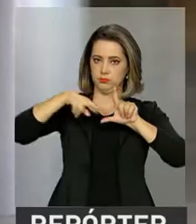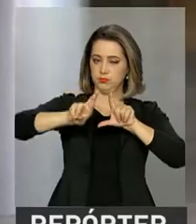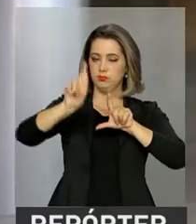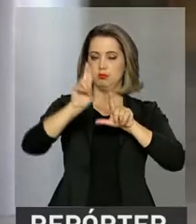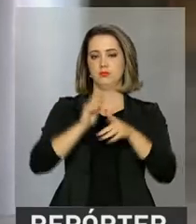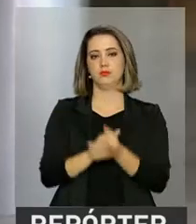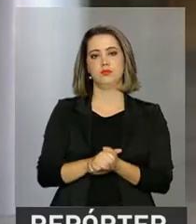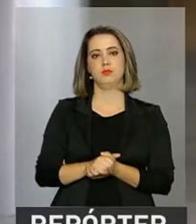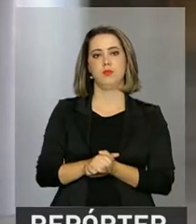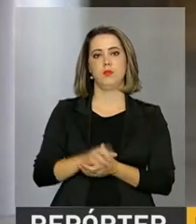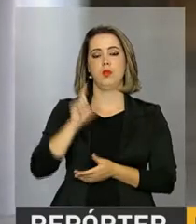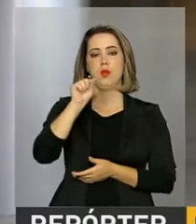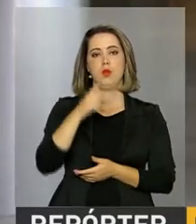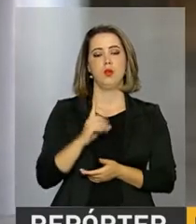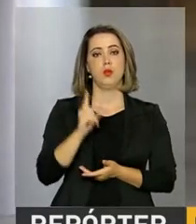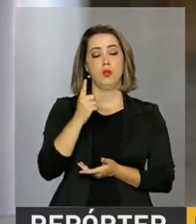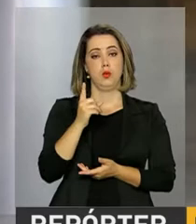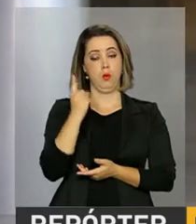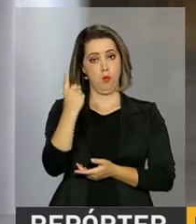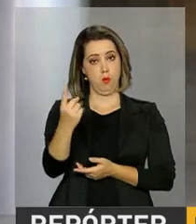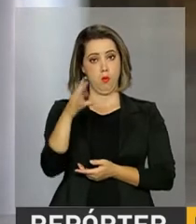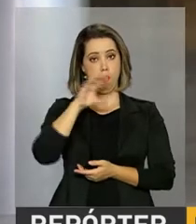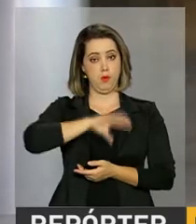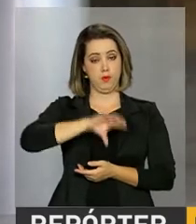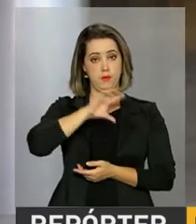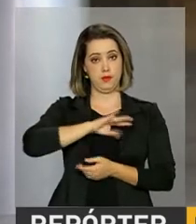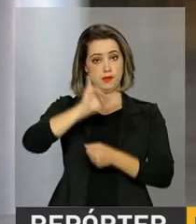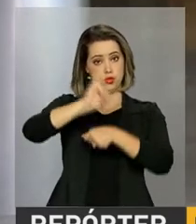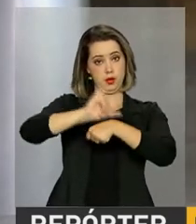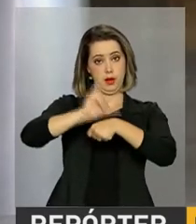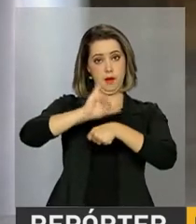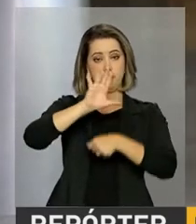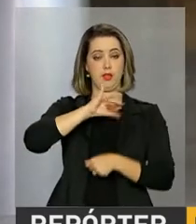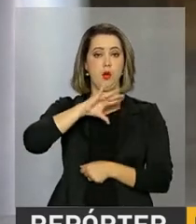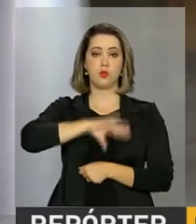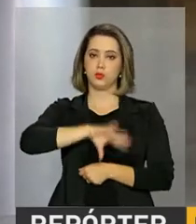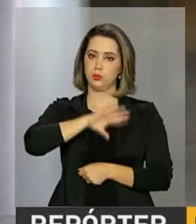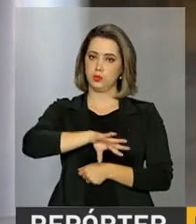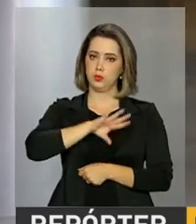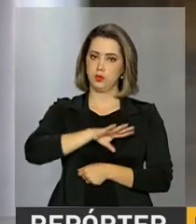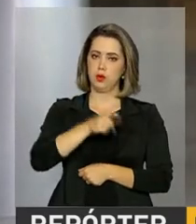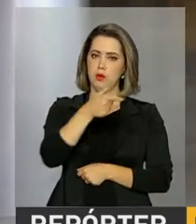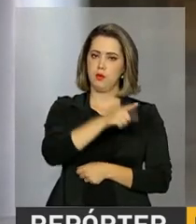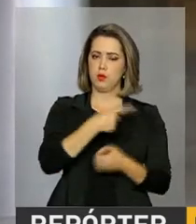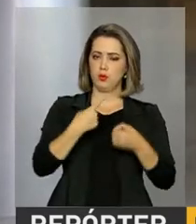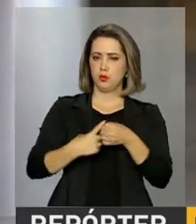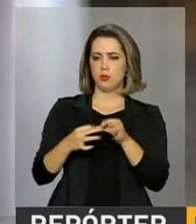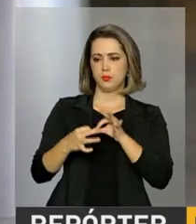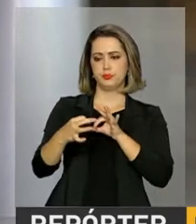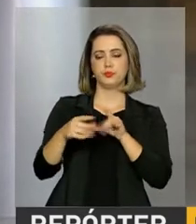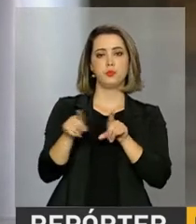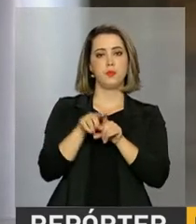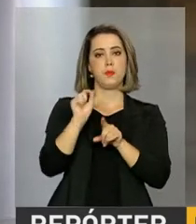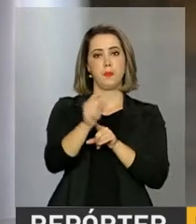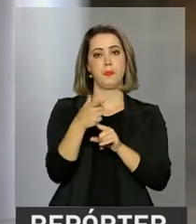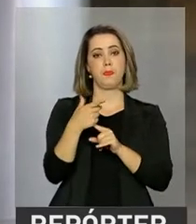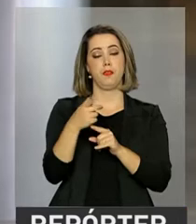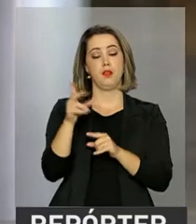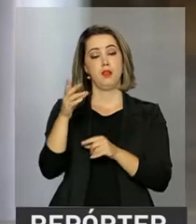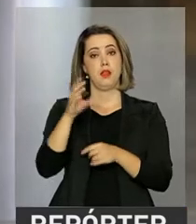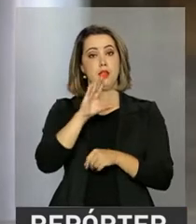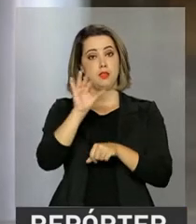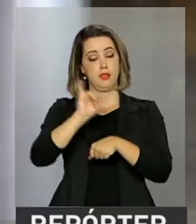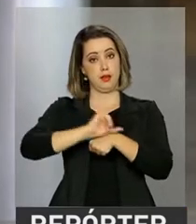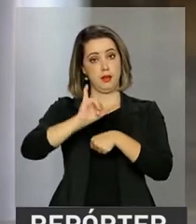tv nbr uma universidade fica em lisboa ea outra em setúbal a da capital portuguesa é privada ea da